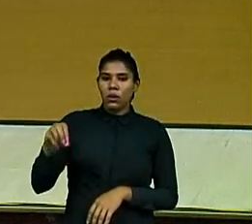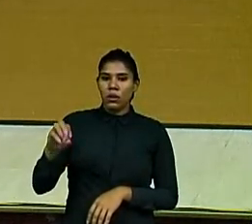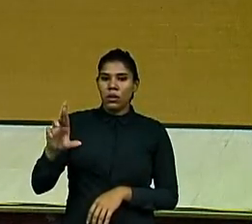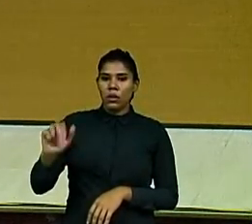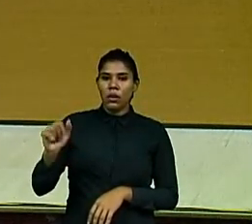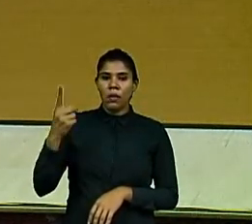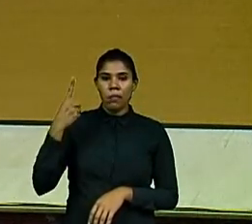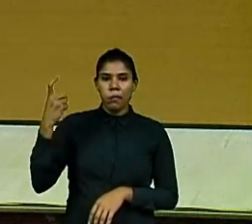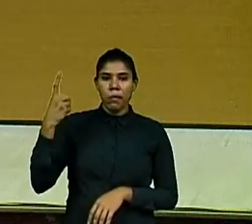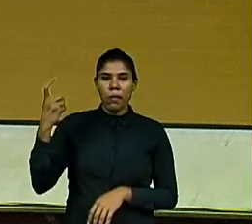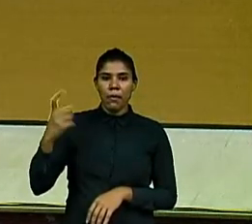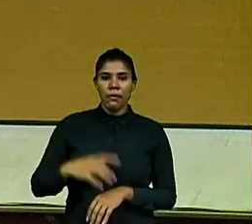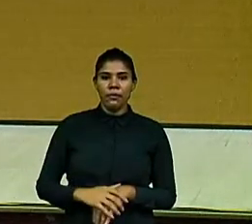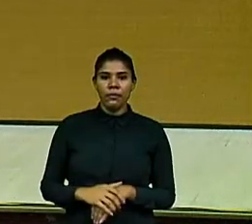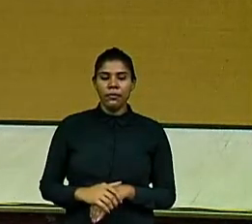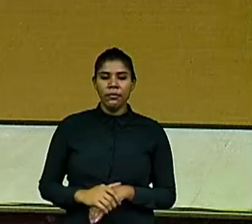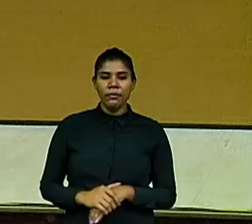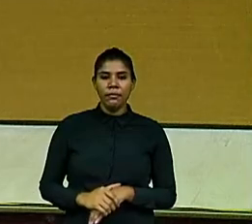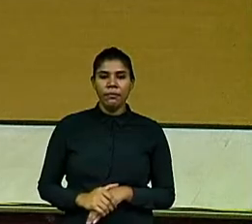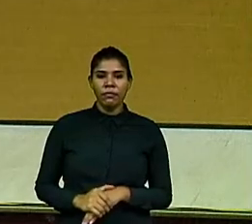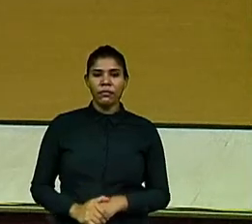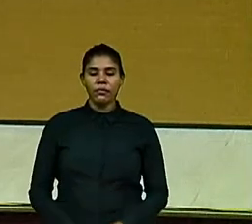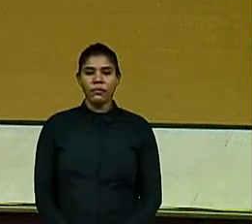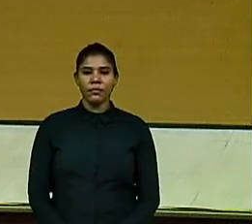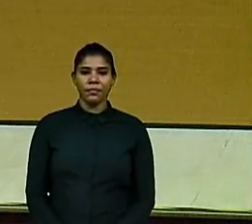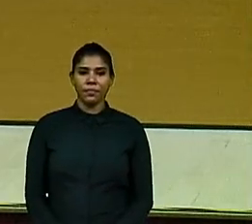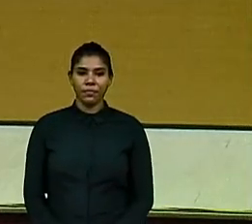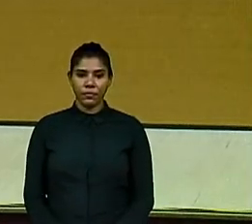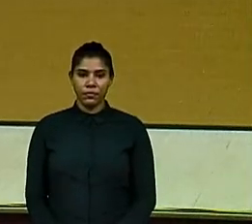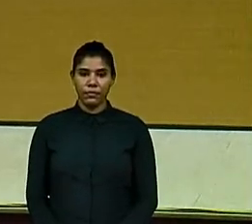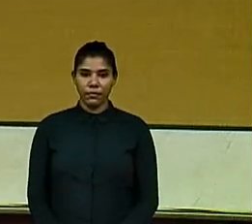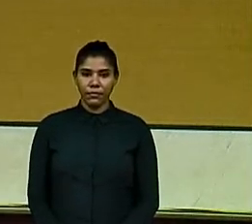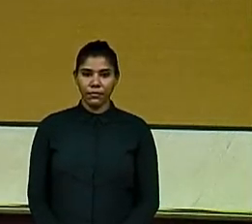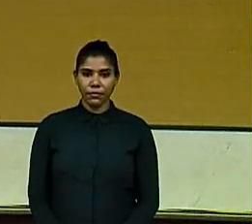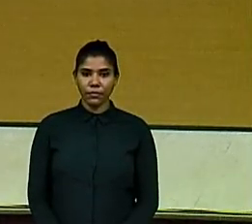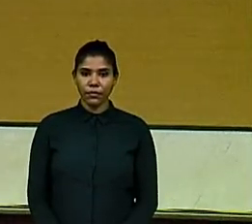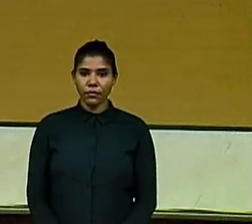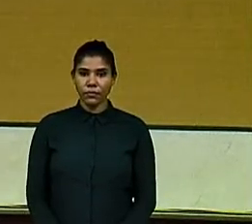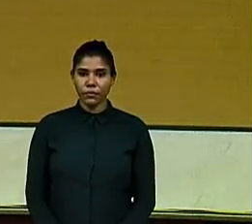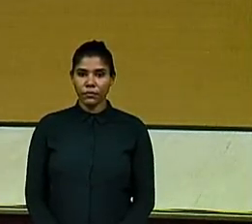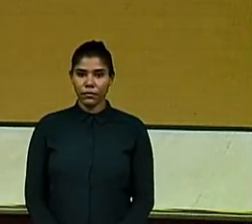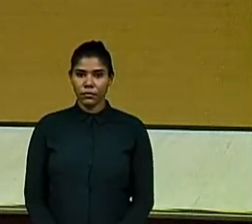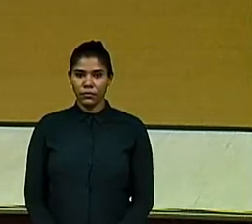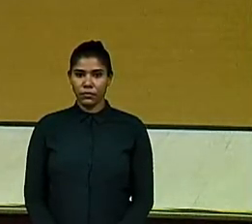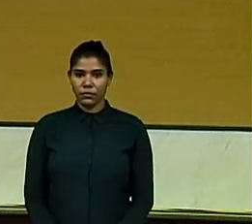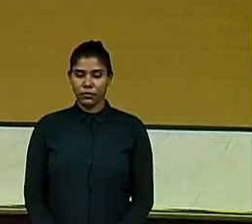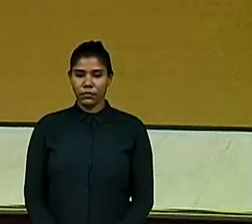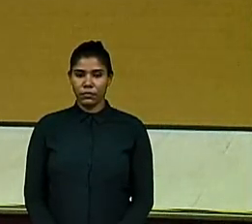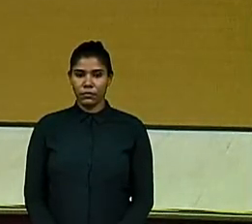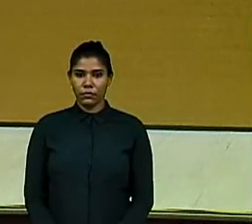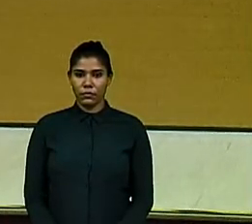as vibrações de que correspondência das vibrações da corda